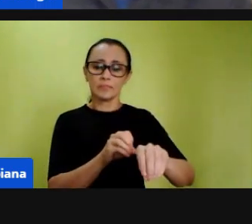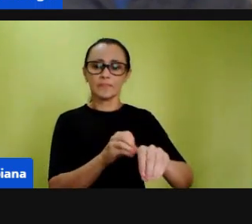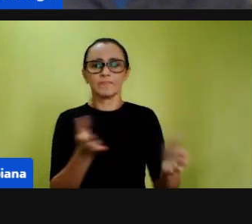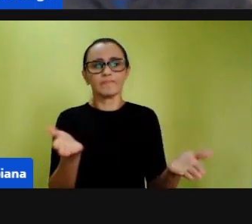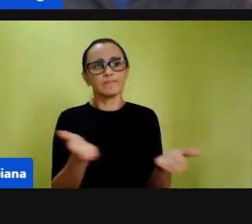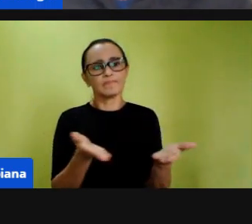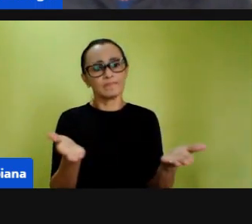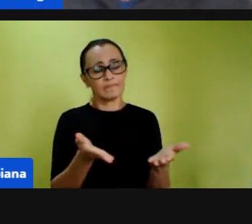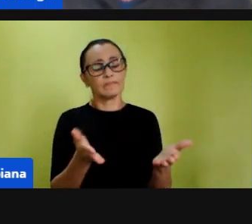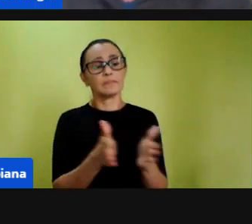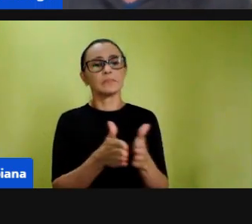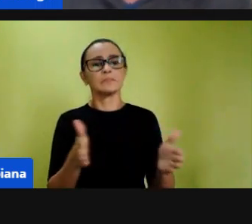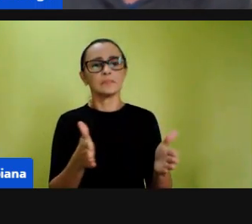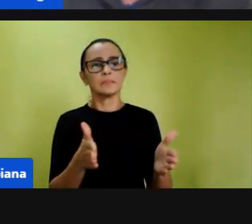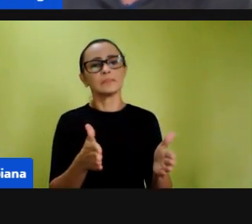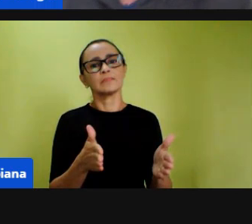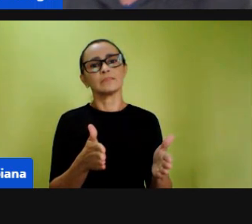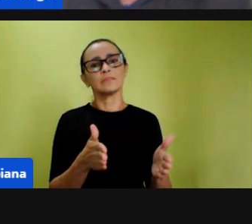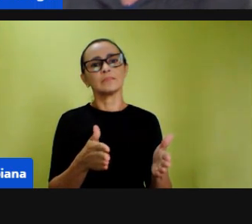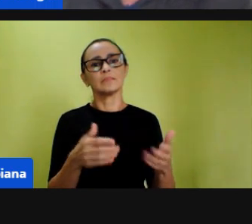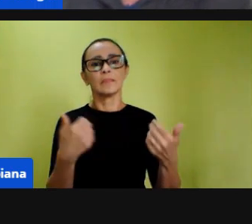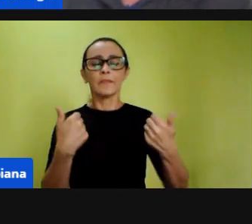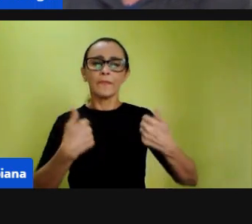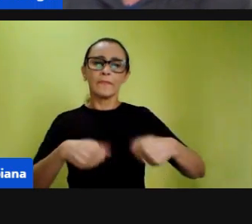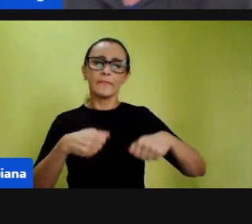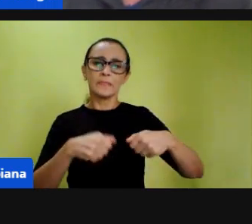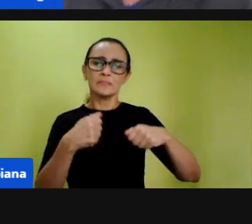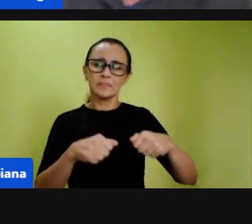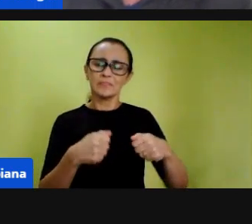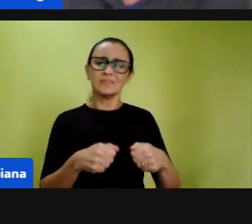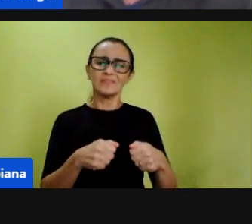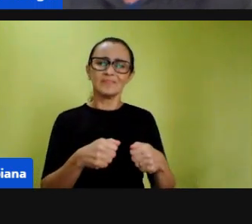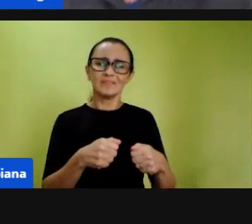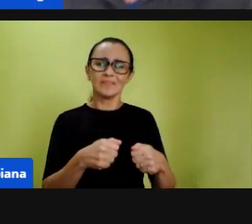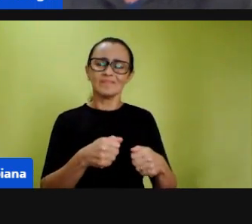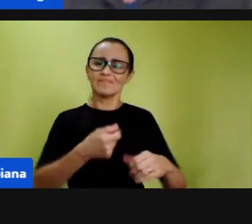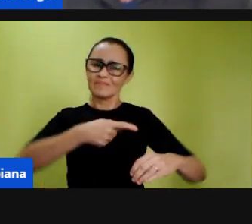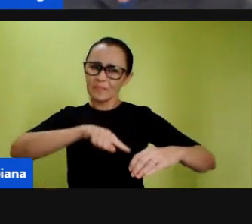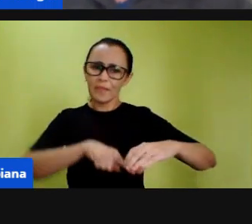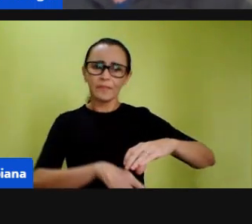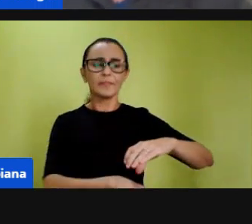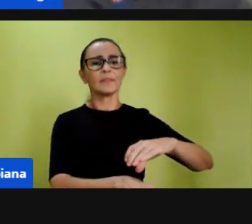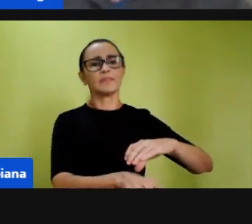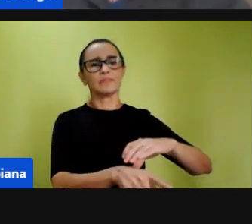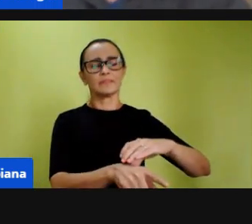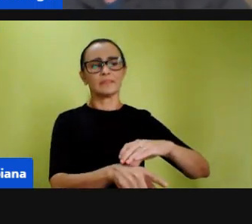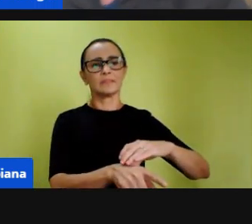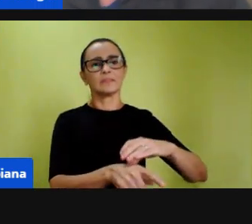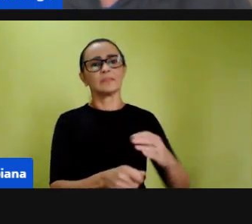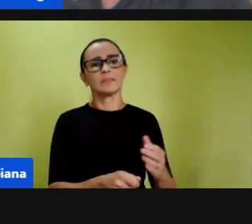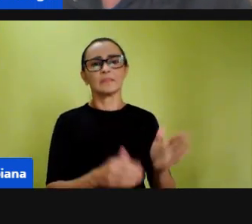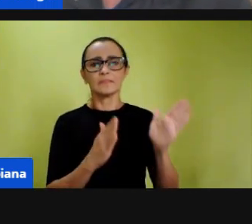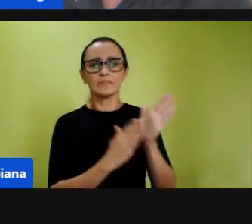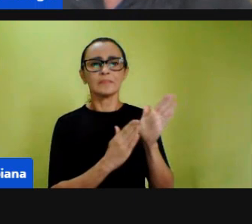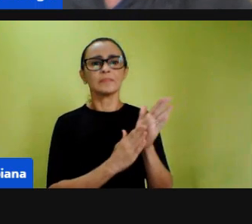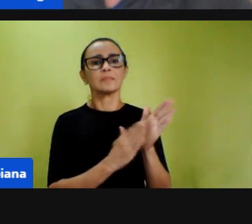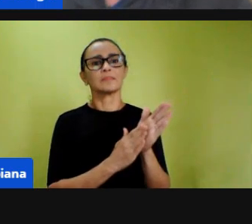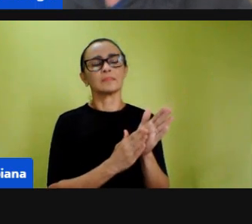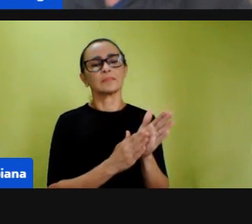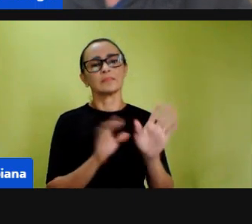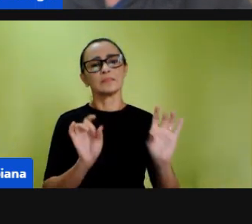tal necessidade ela se intensificou, digamos assim, né? Principalmente as que se reportam a esse